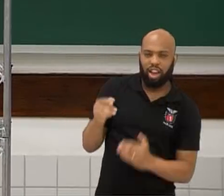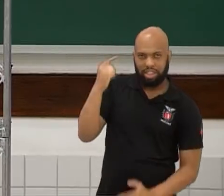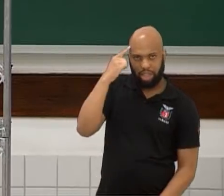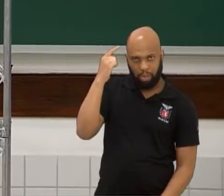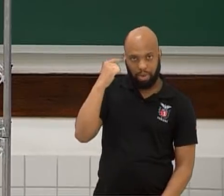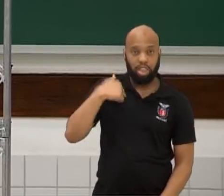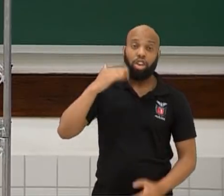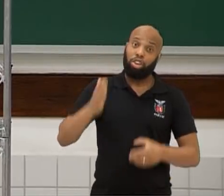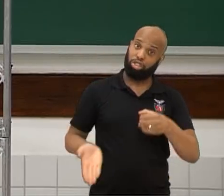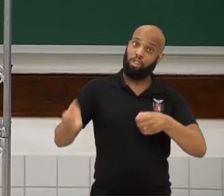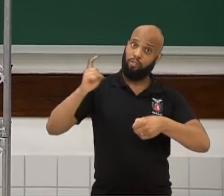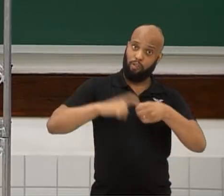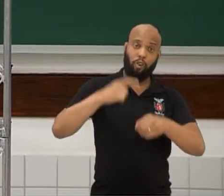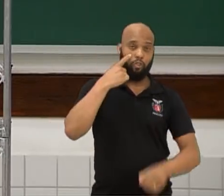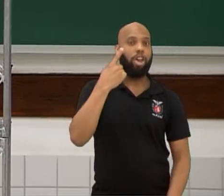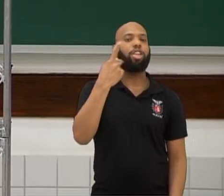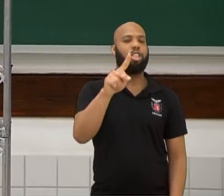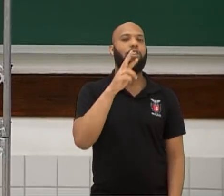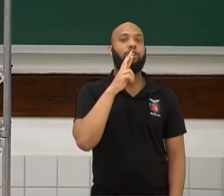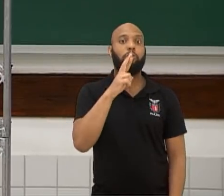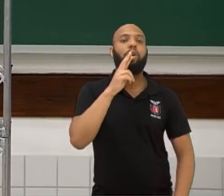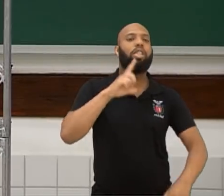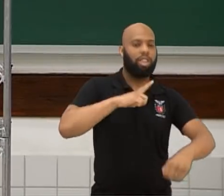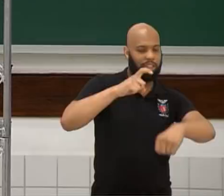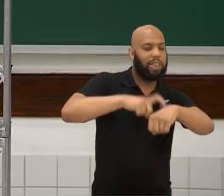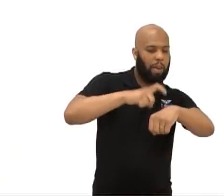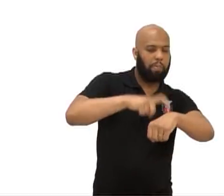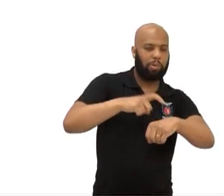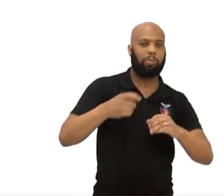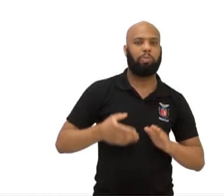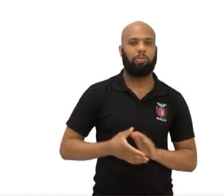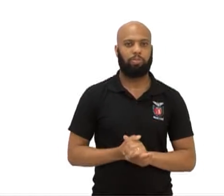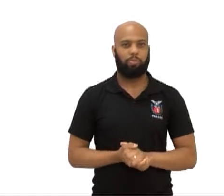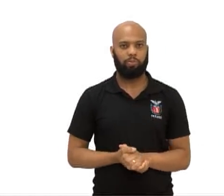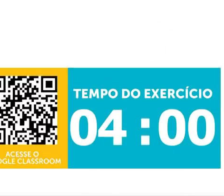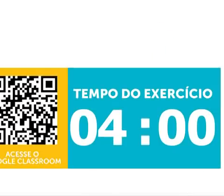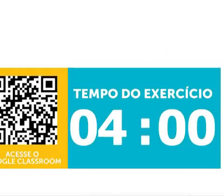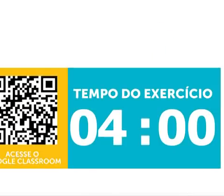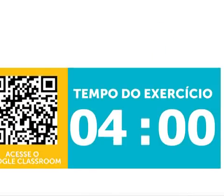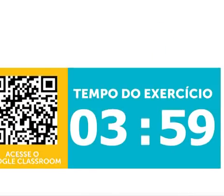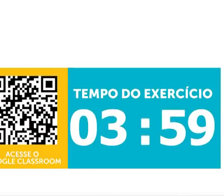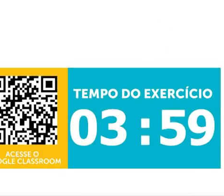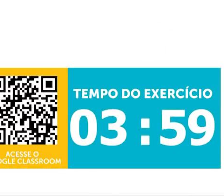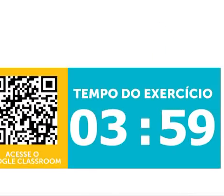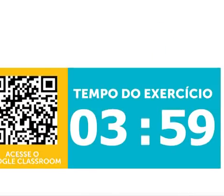Analisem, pensem, a professora vai dar um tempinho e nós já voltamos com a resolução.